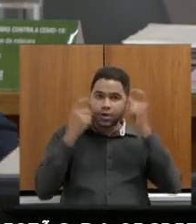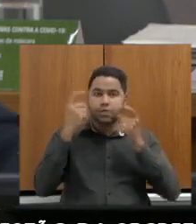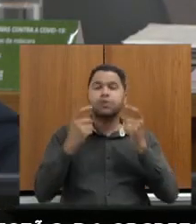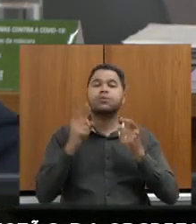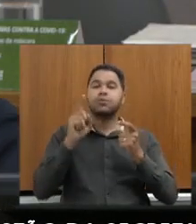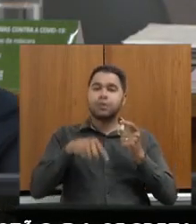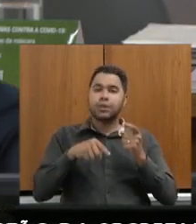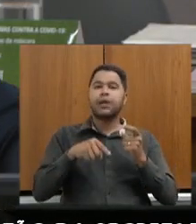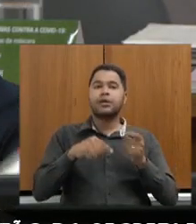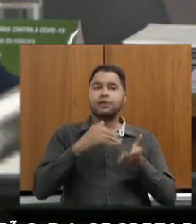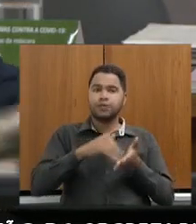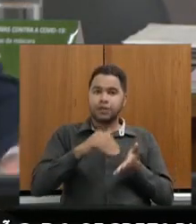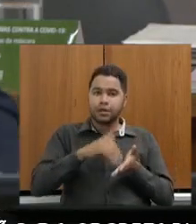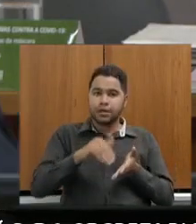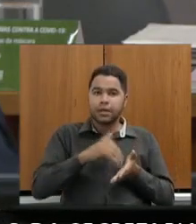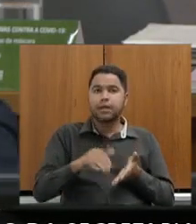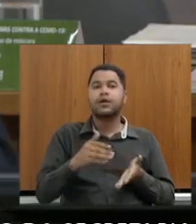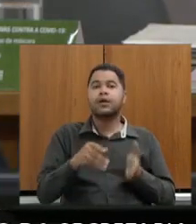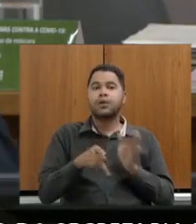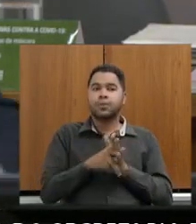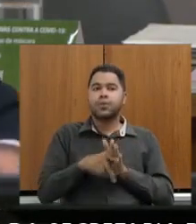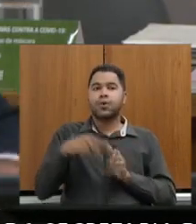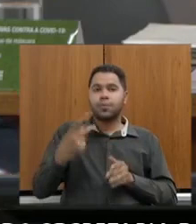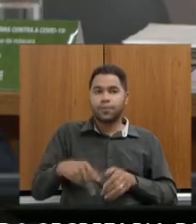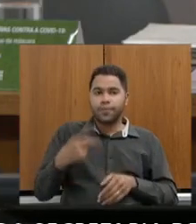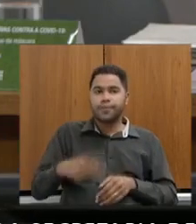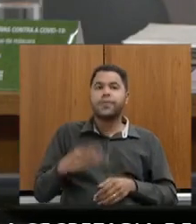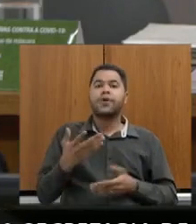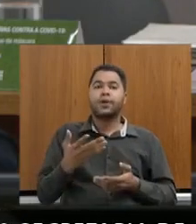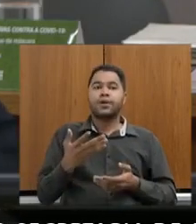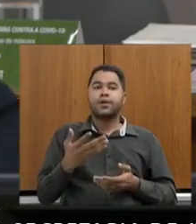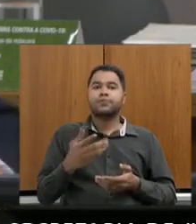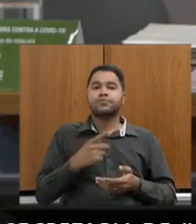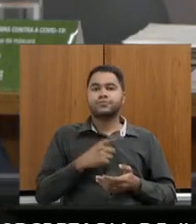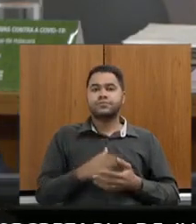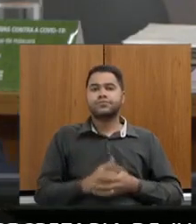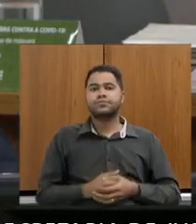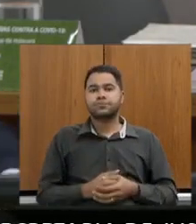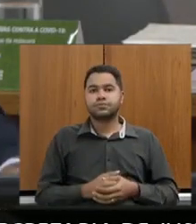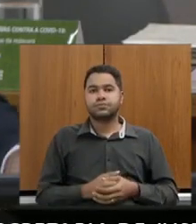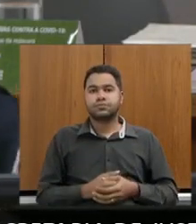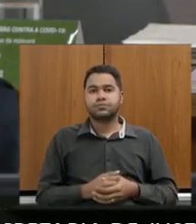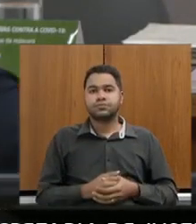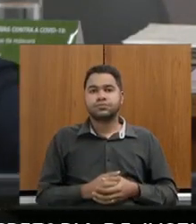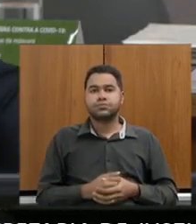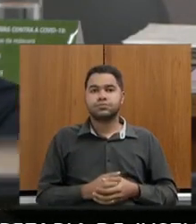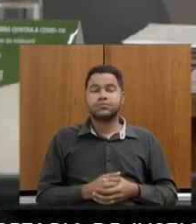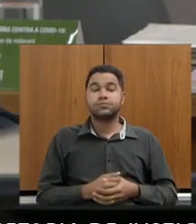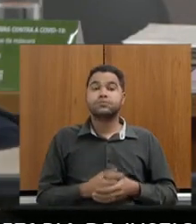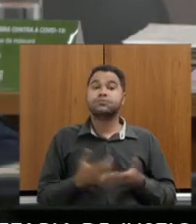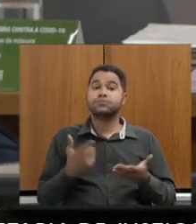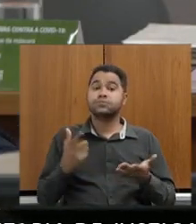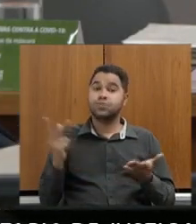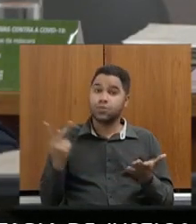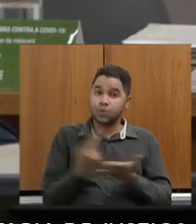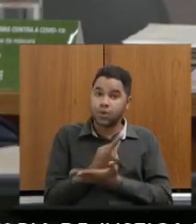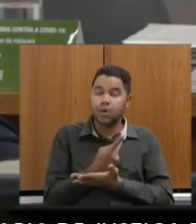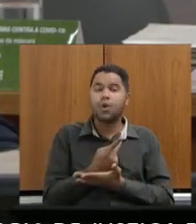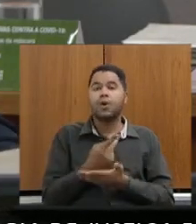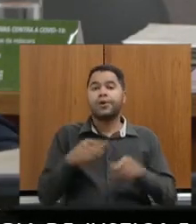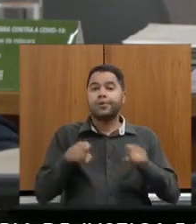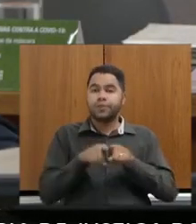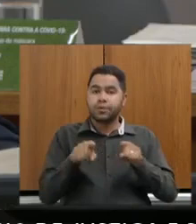secretaria infelizmente tem sido uma constante no nosso país pode passar e houve uma uma